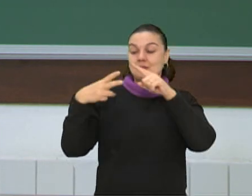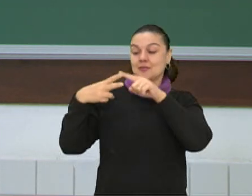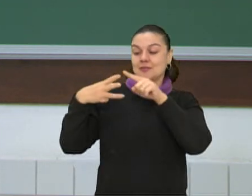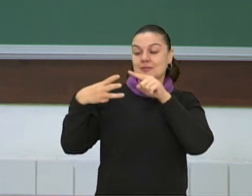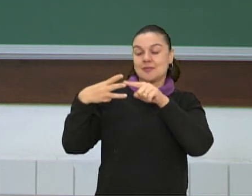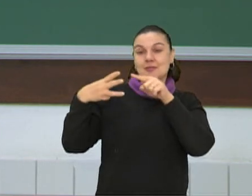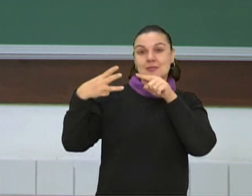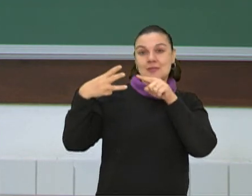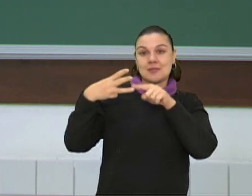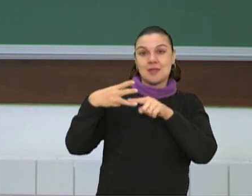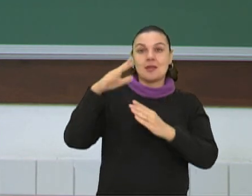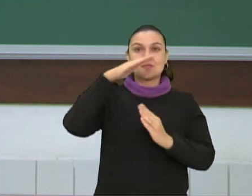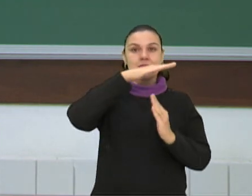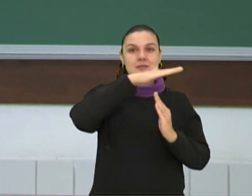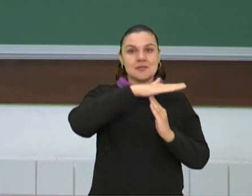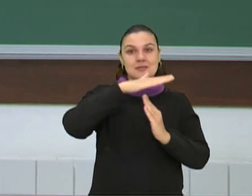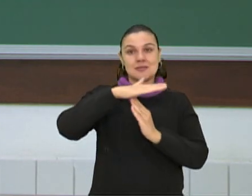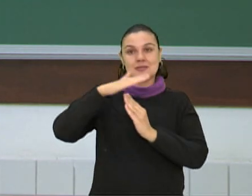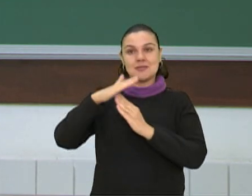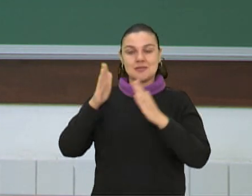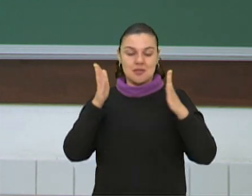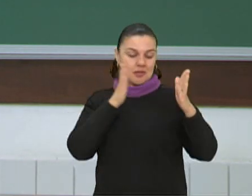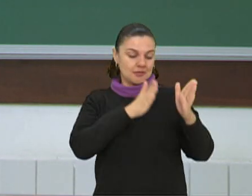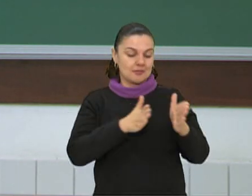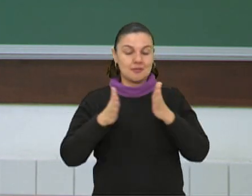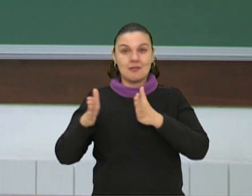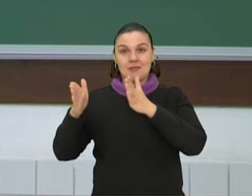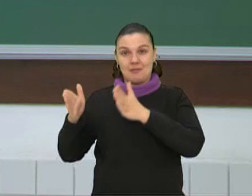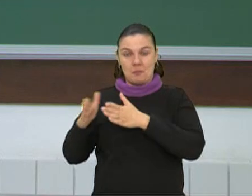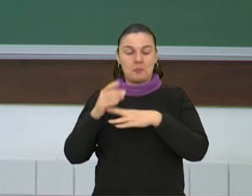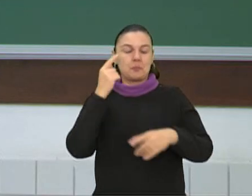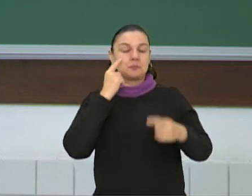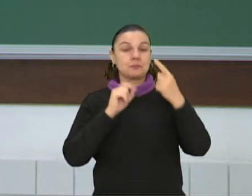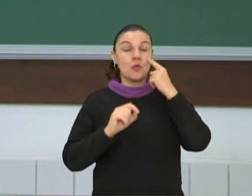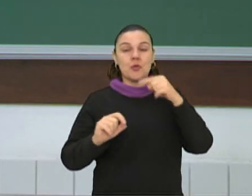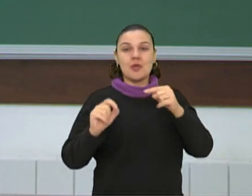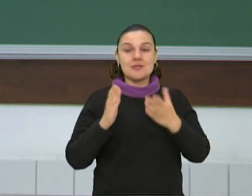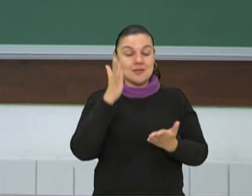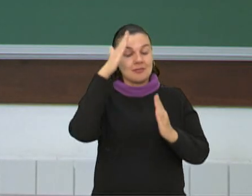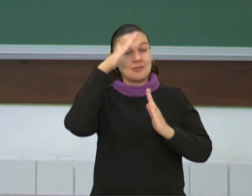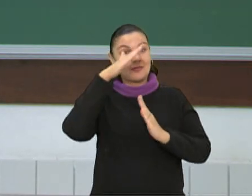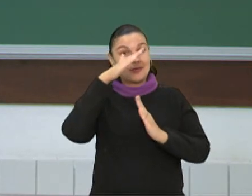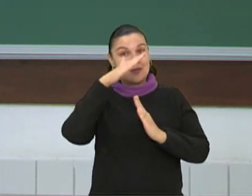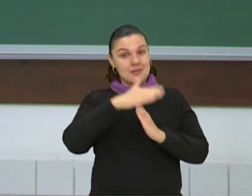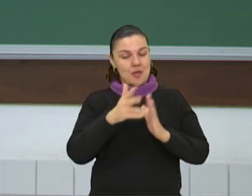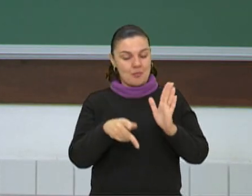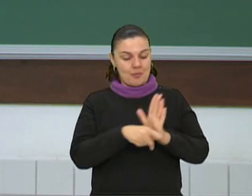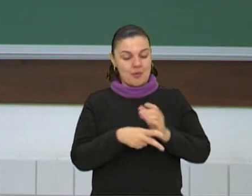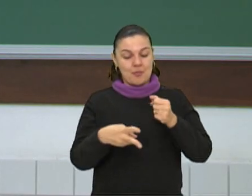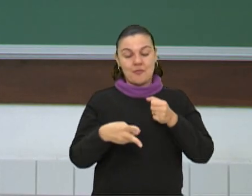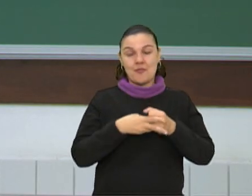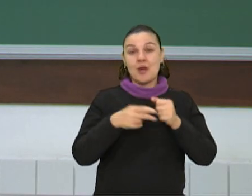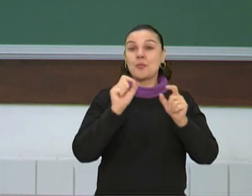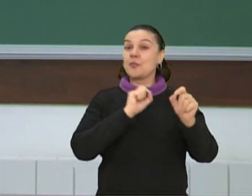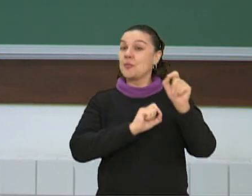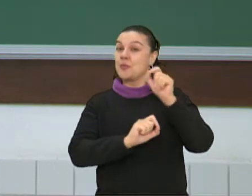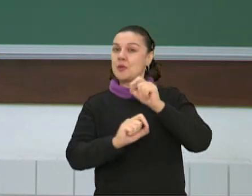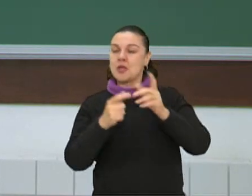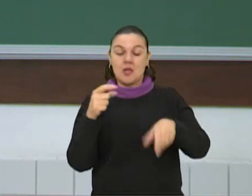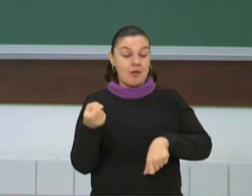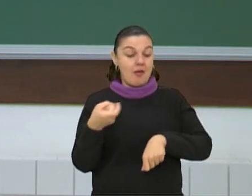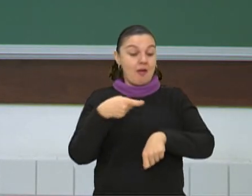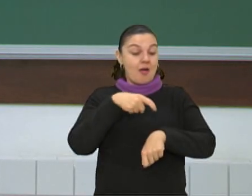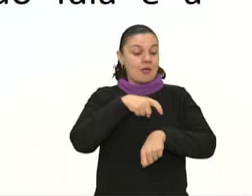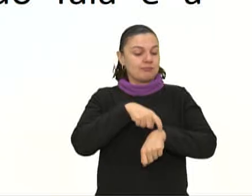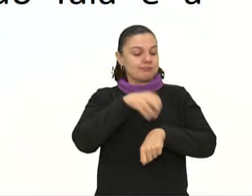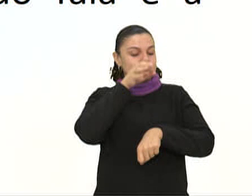3 tempos verbais. Prestem atenção, esse tempo verbal, ele indica o exato